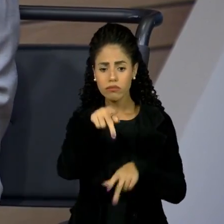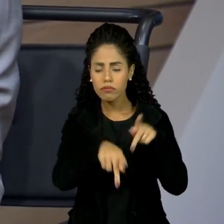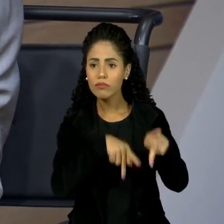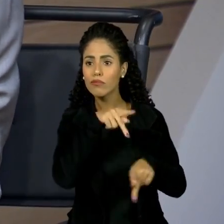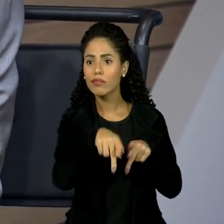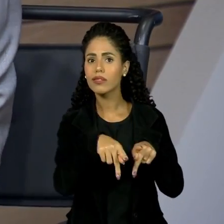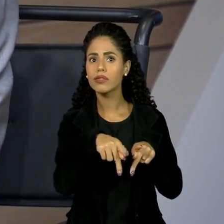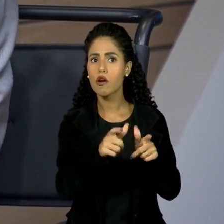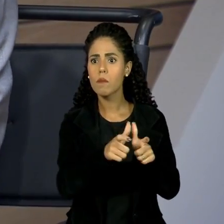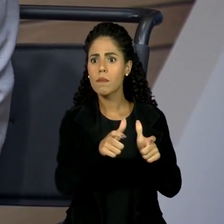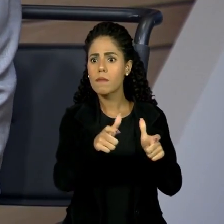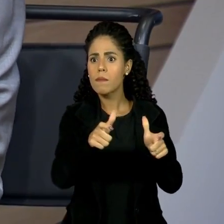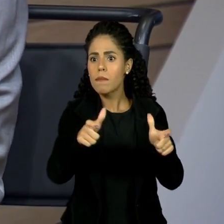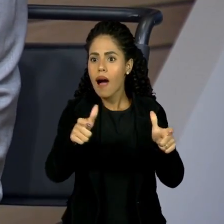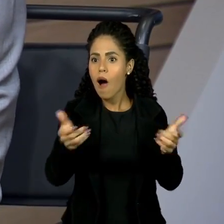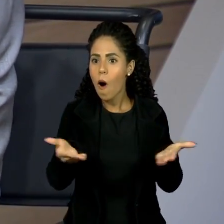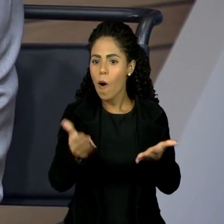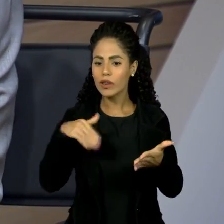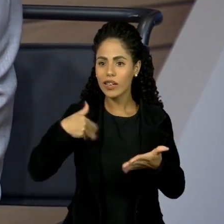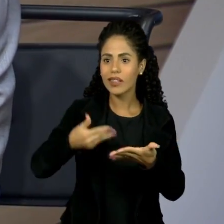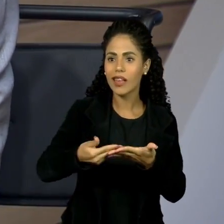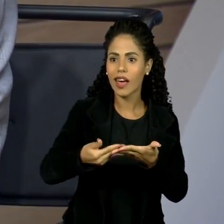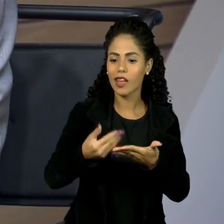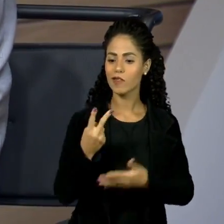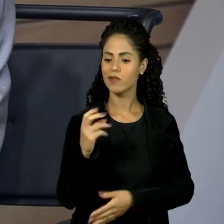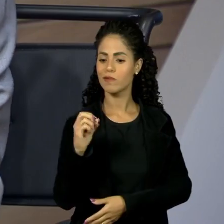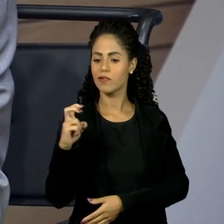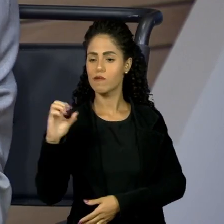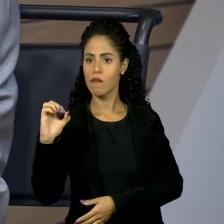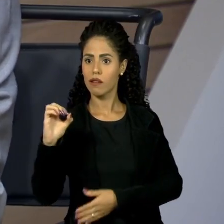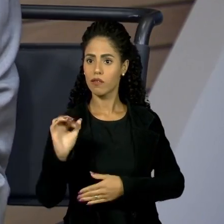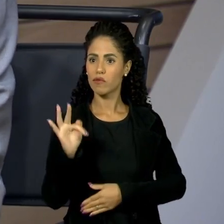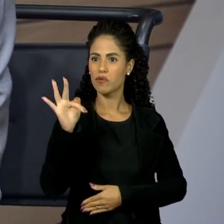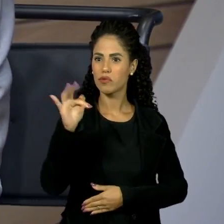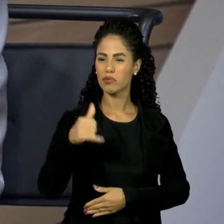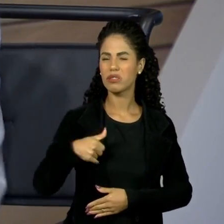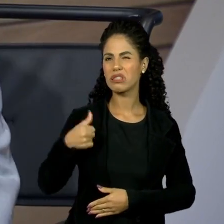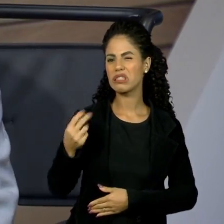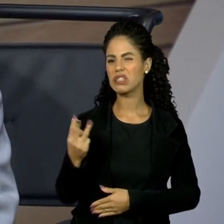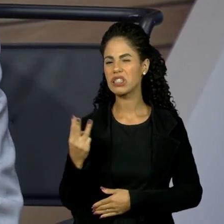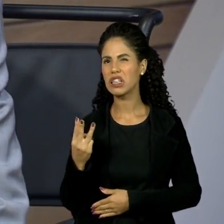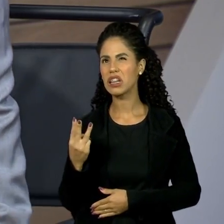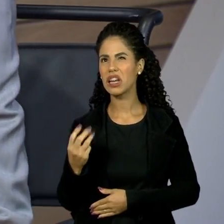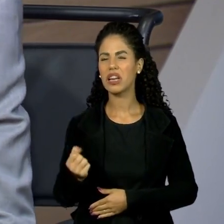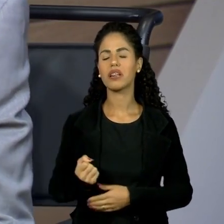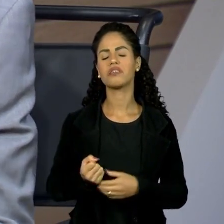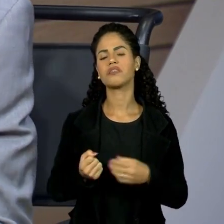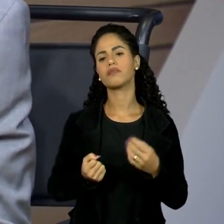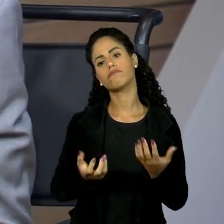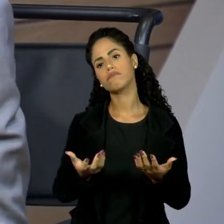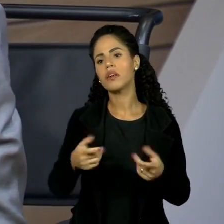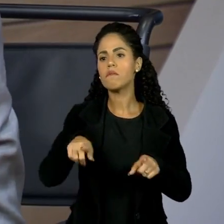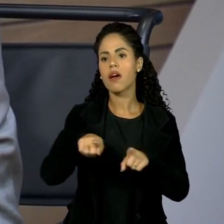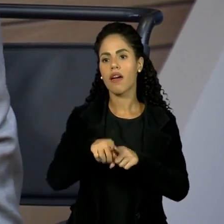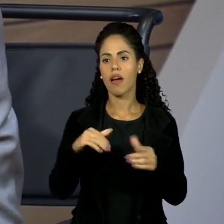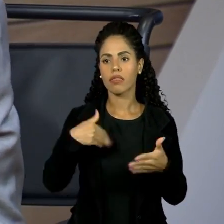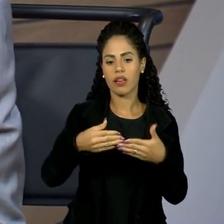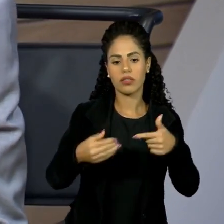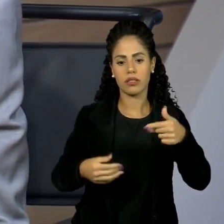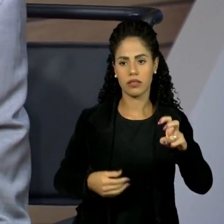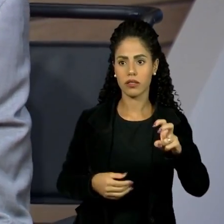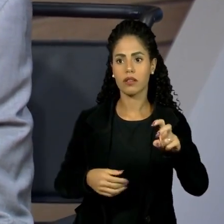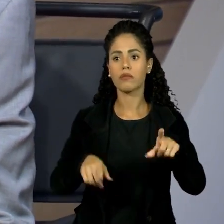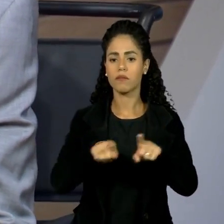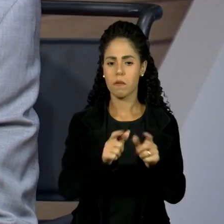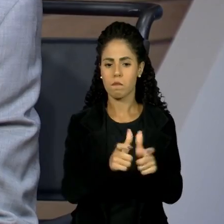vai crescer de hoje até 2050 de 33, 34 milhões para 68 milhões